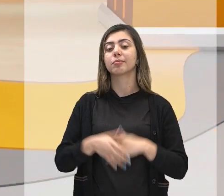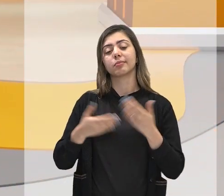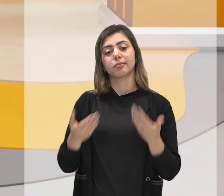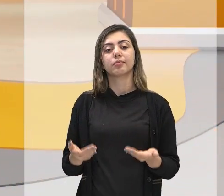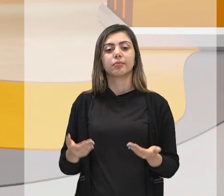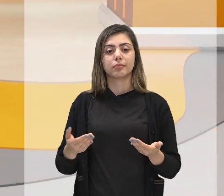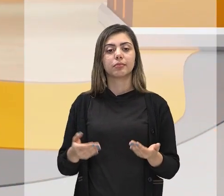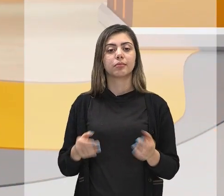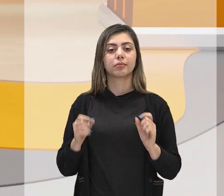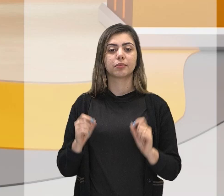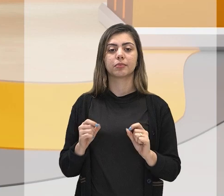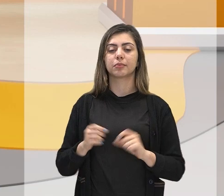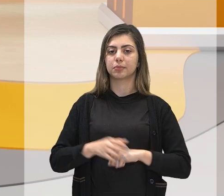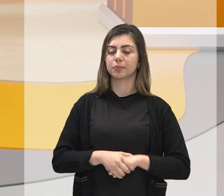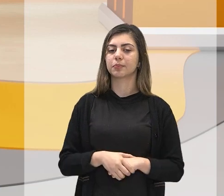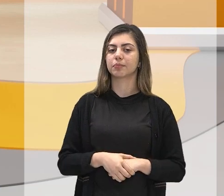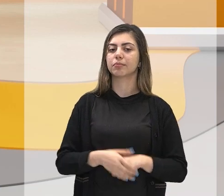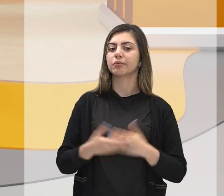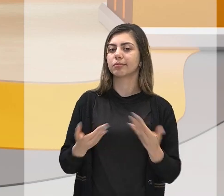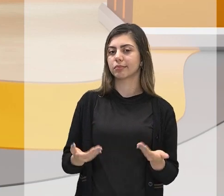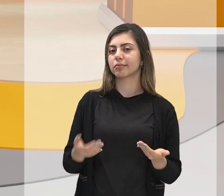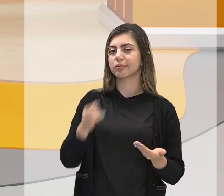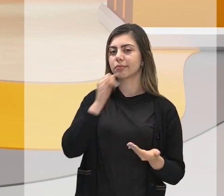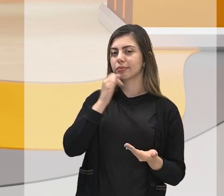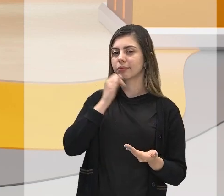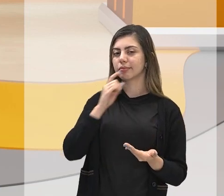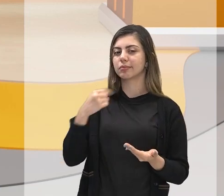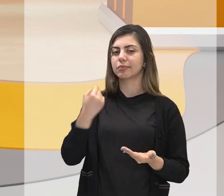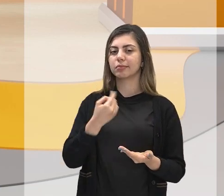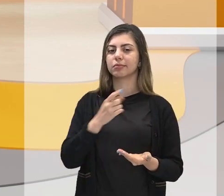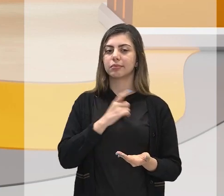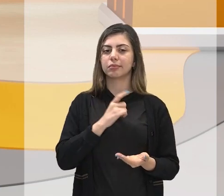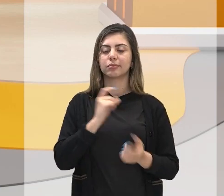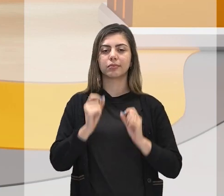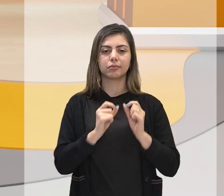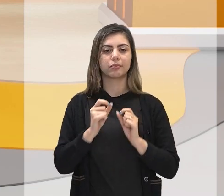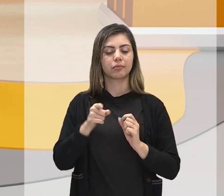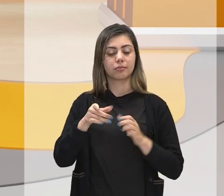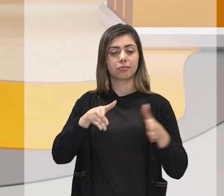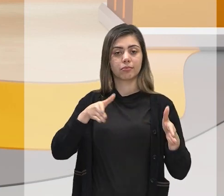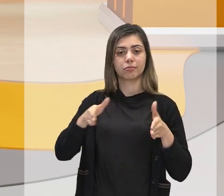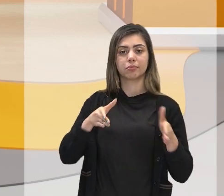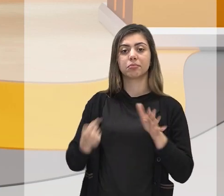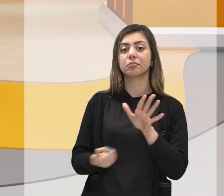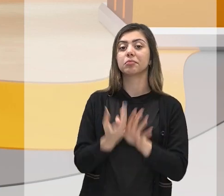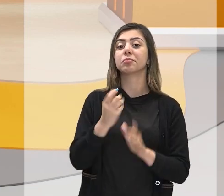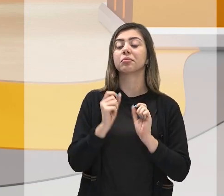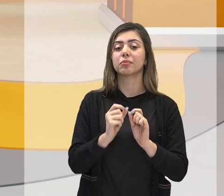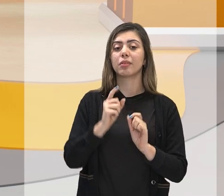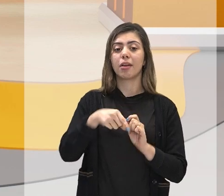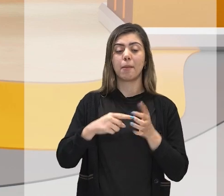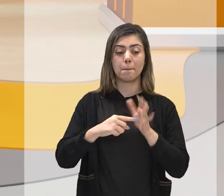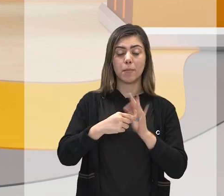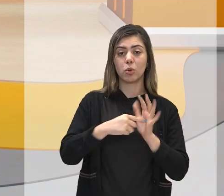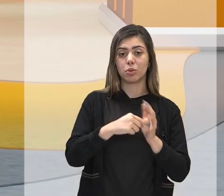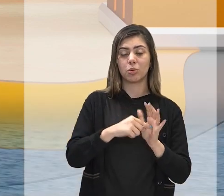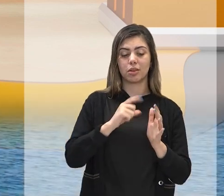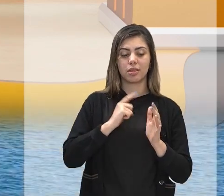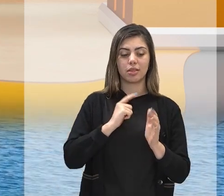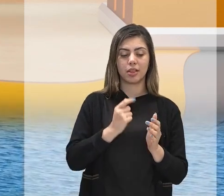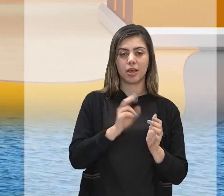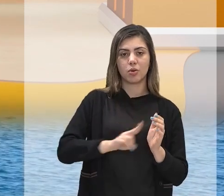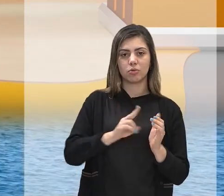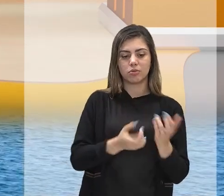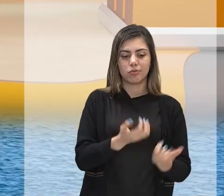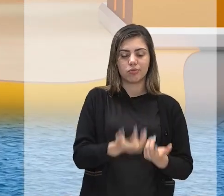Então, um dos grandes exemplos que foram construídos nesse momento, tá, dos motores a vapor, é dentro do